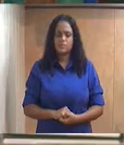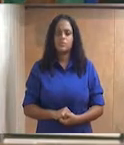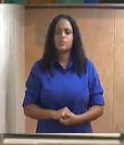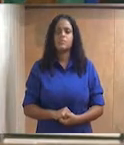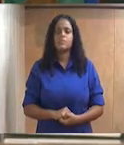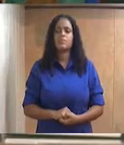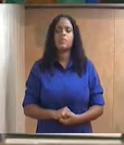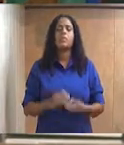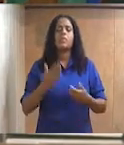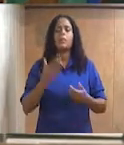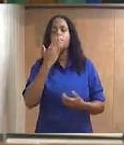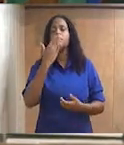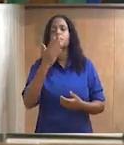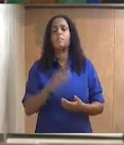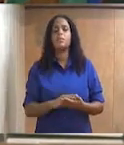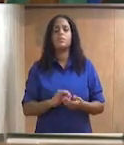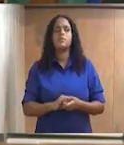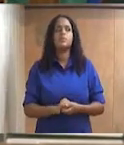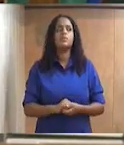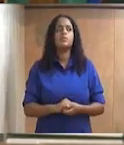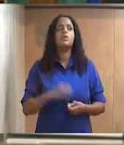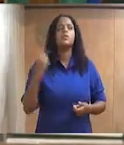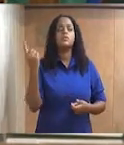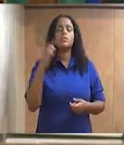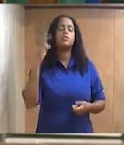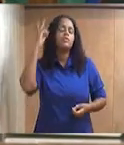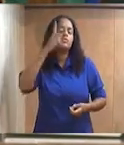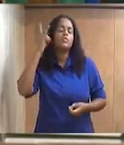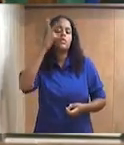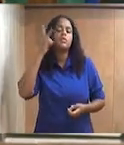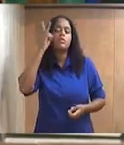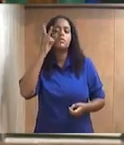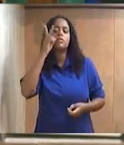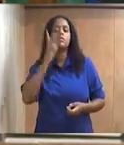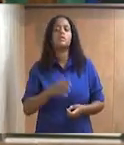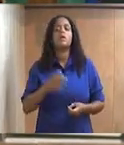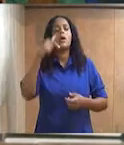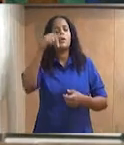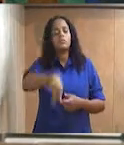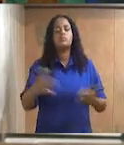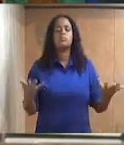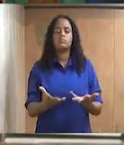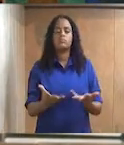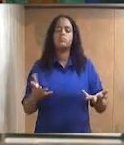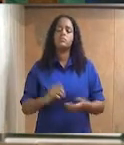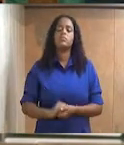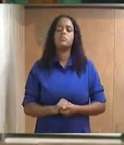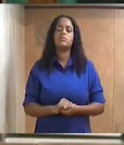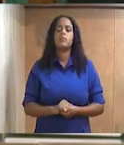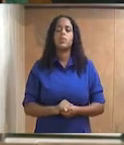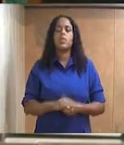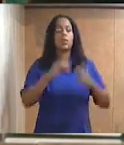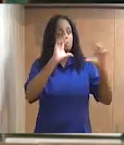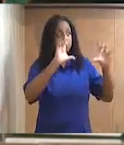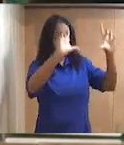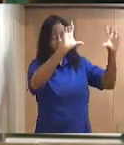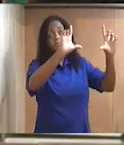Peço que os novos vereadores possam registrar suas presenças no painel